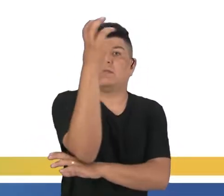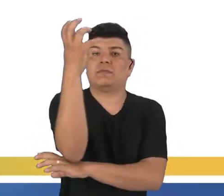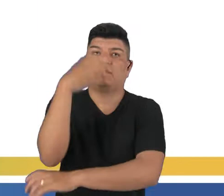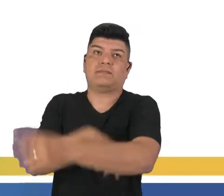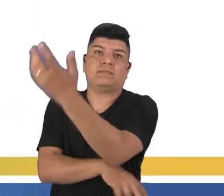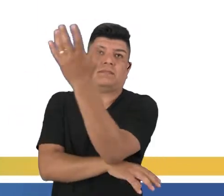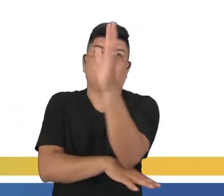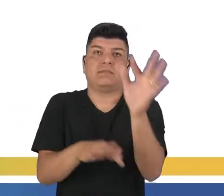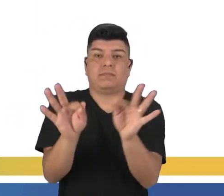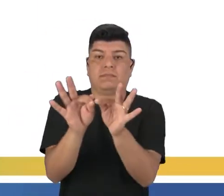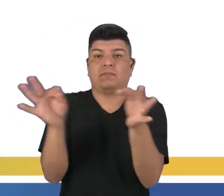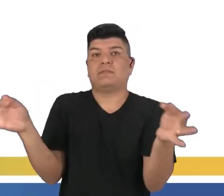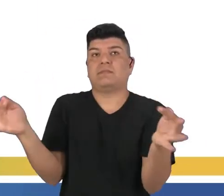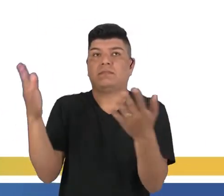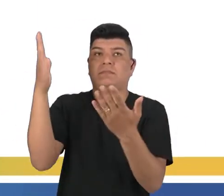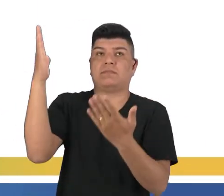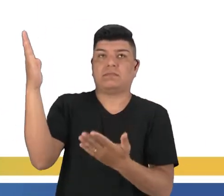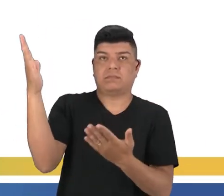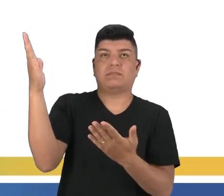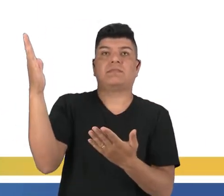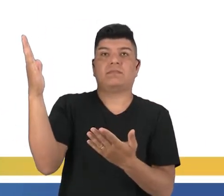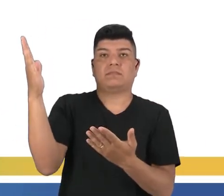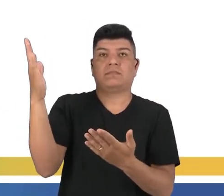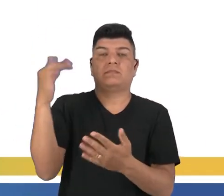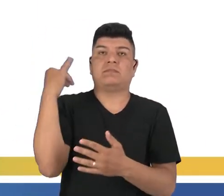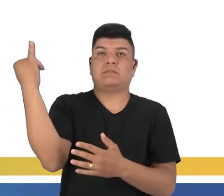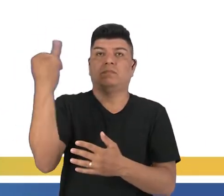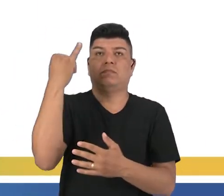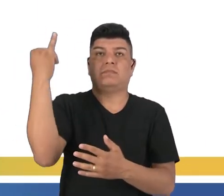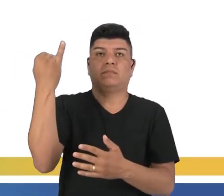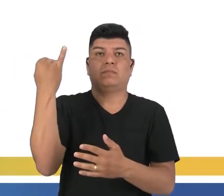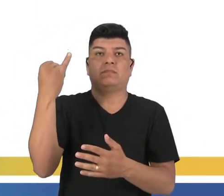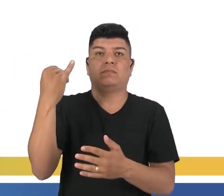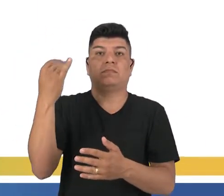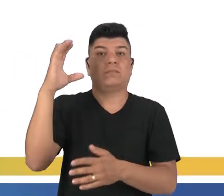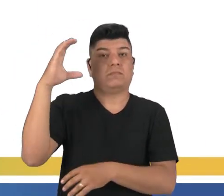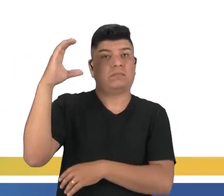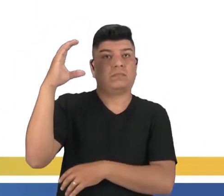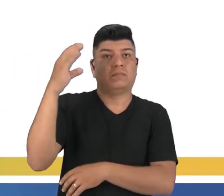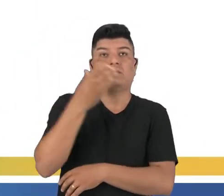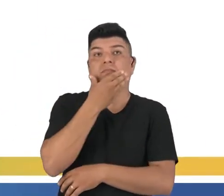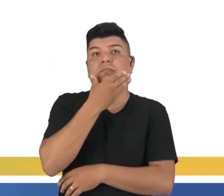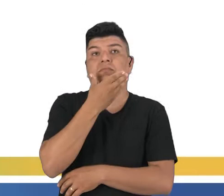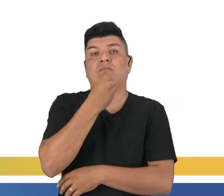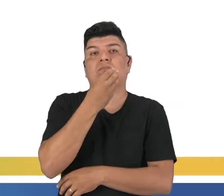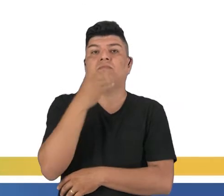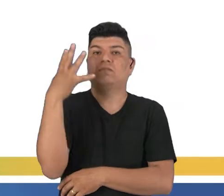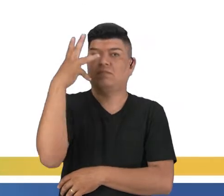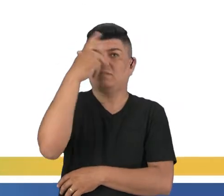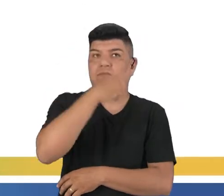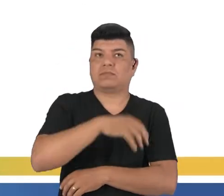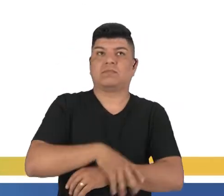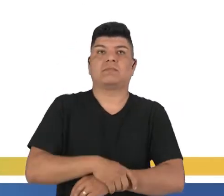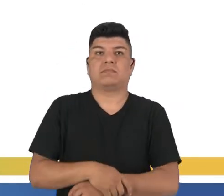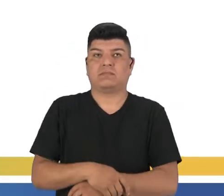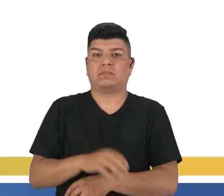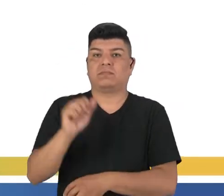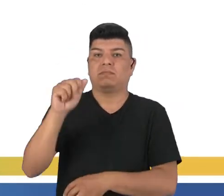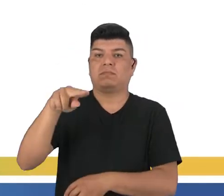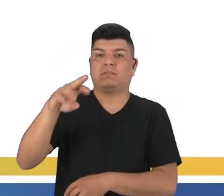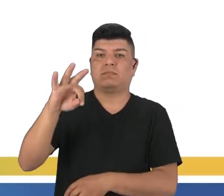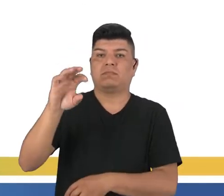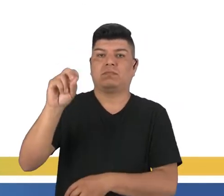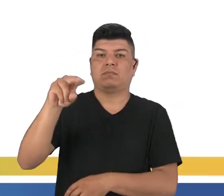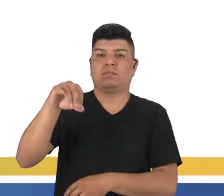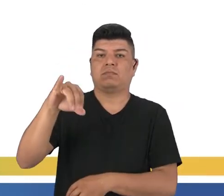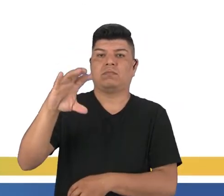essa frase aí, ó. Essa frase aí foi dita por um importante cientista, esse rapaz bonito aí, Antoine Lavoisier. Antoine